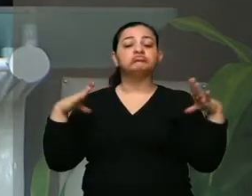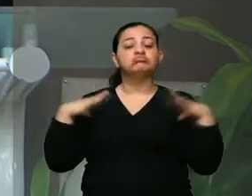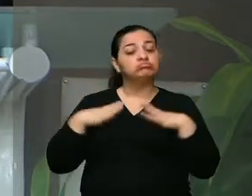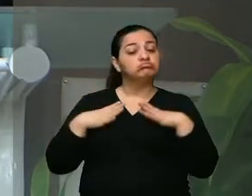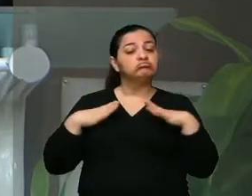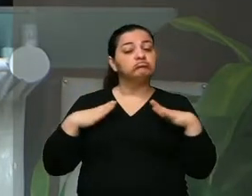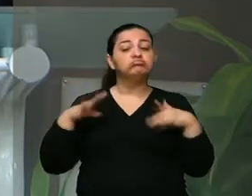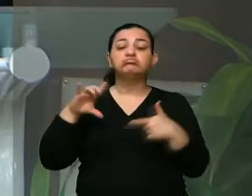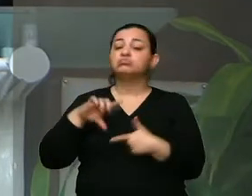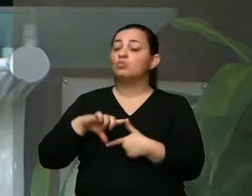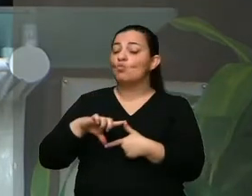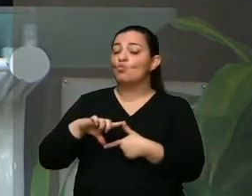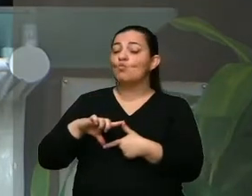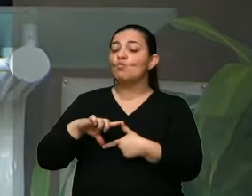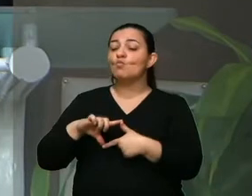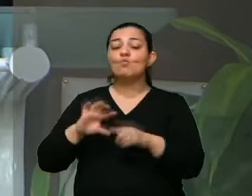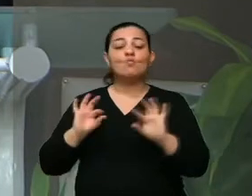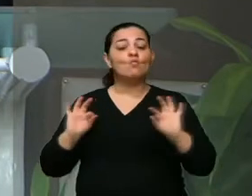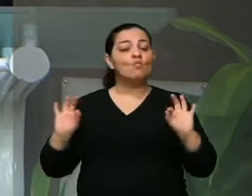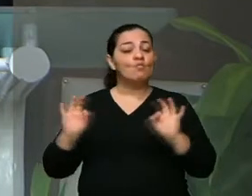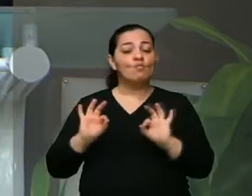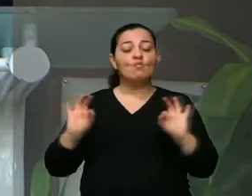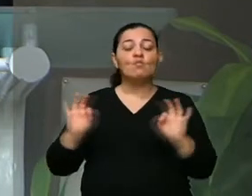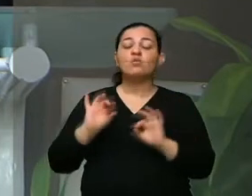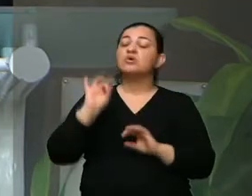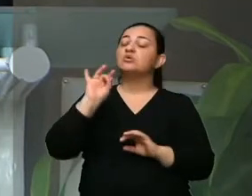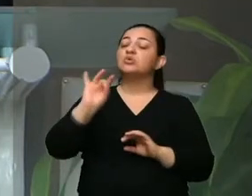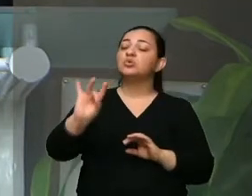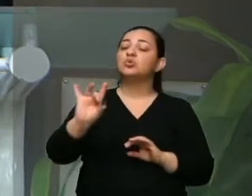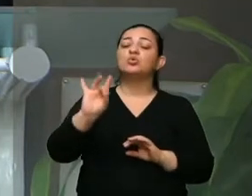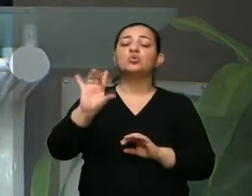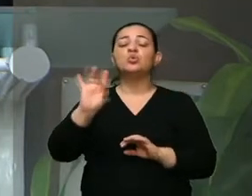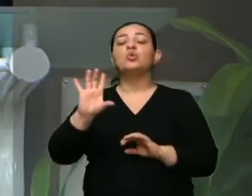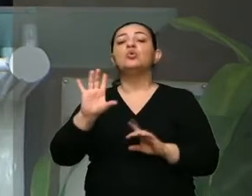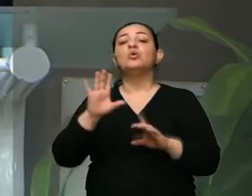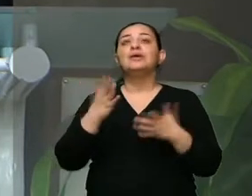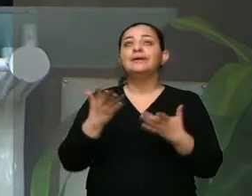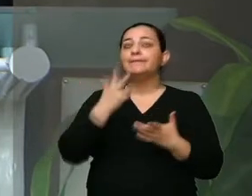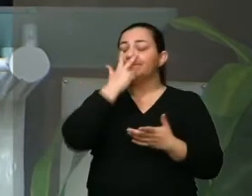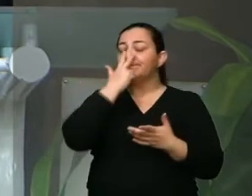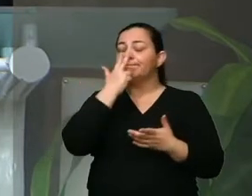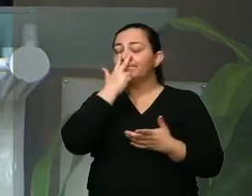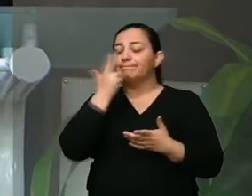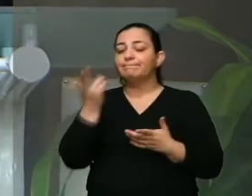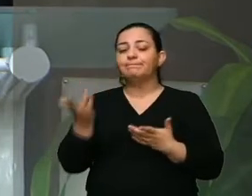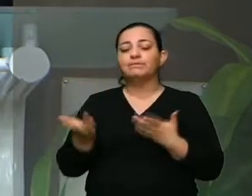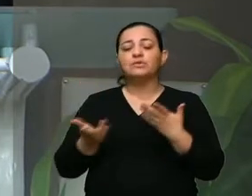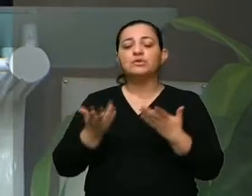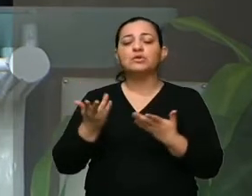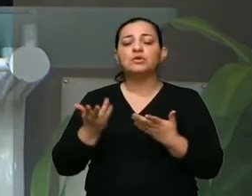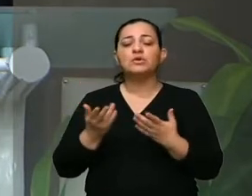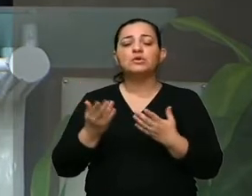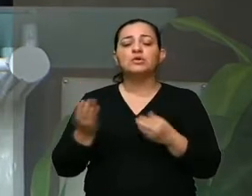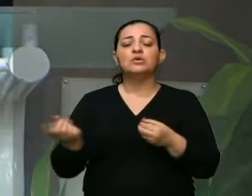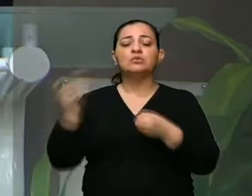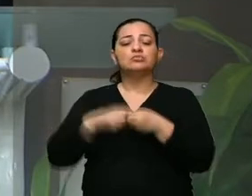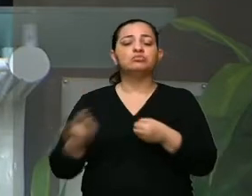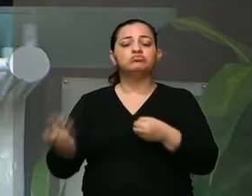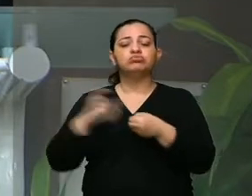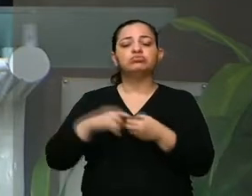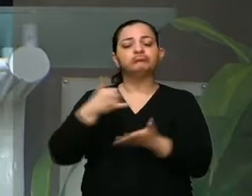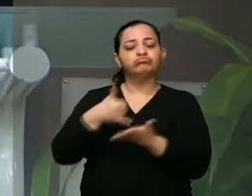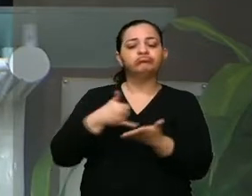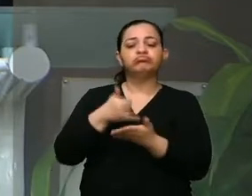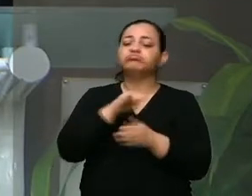cruzado somente aquele aquele repondo um pouco de azeite